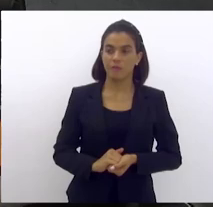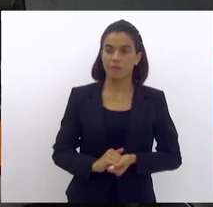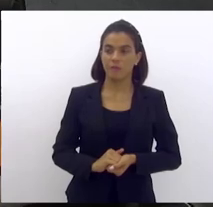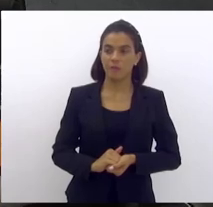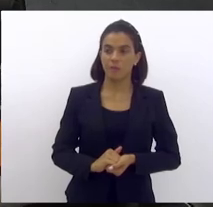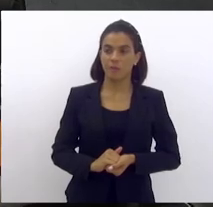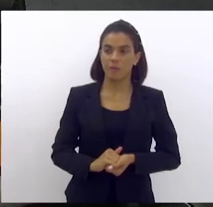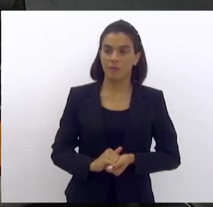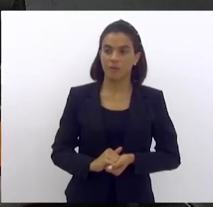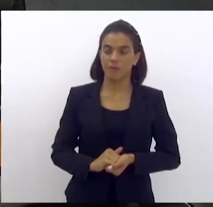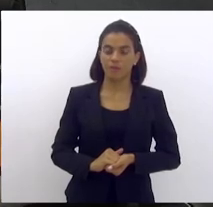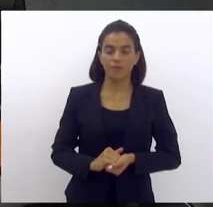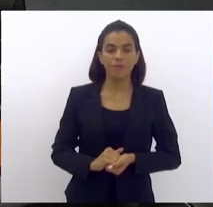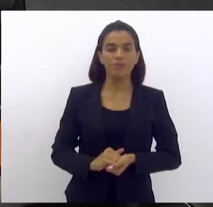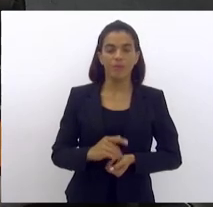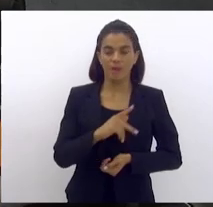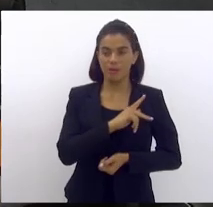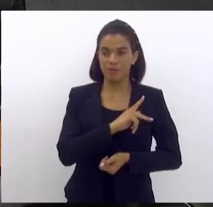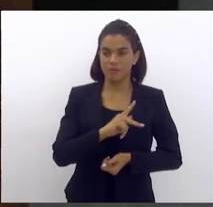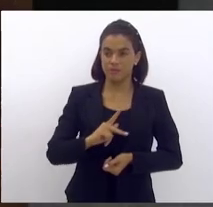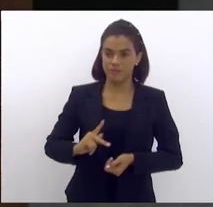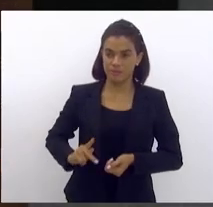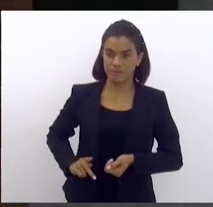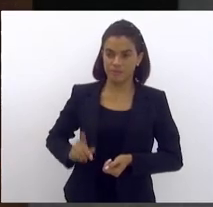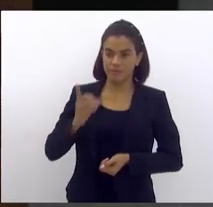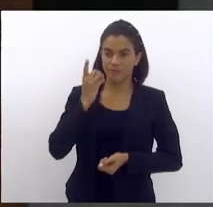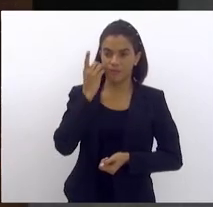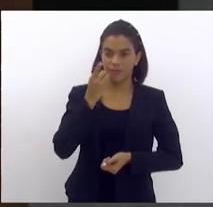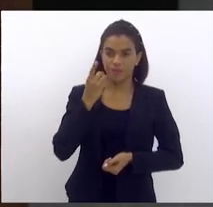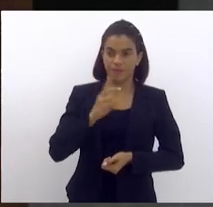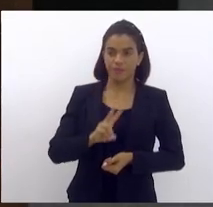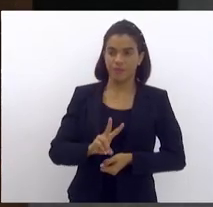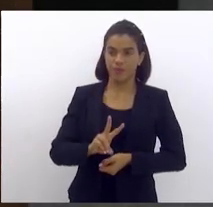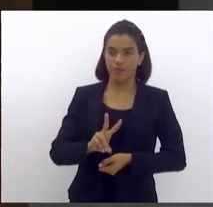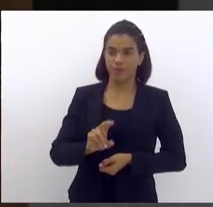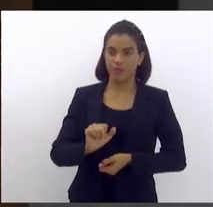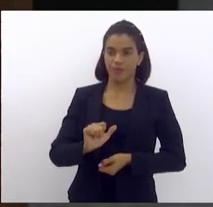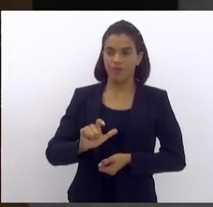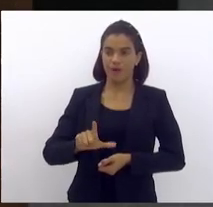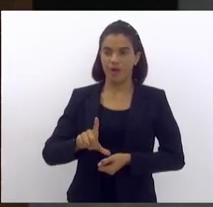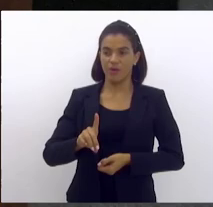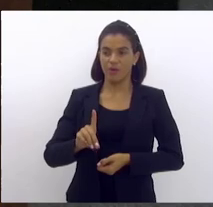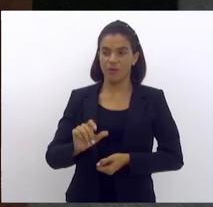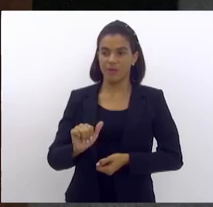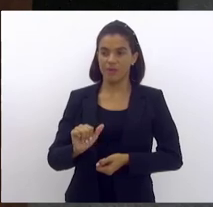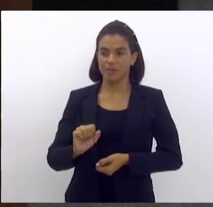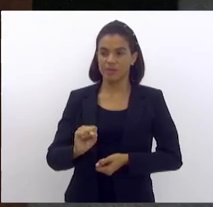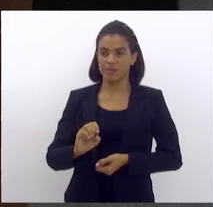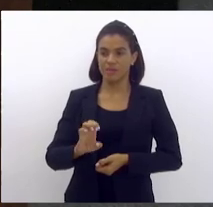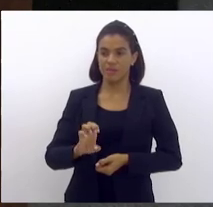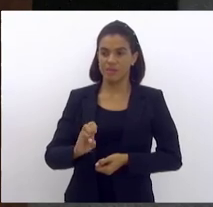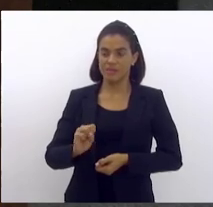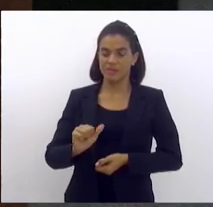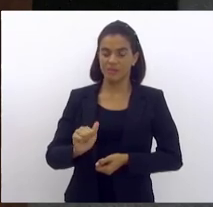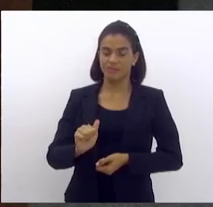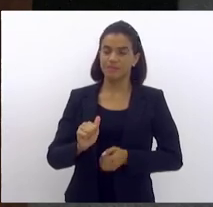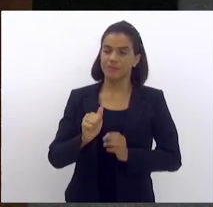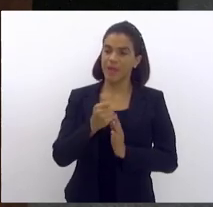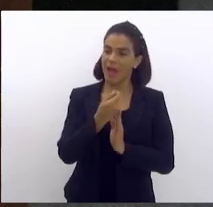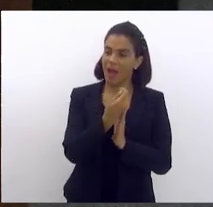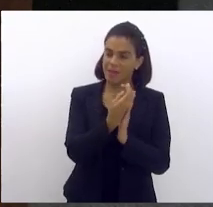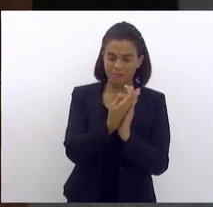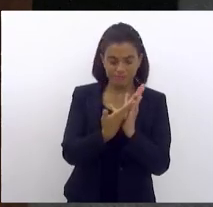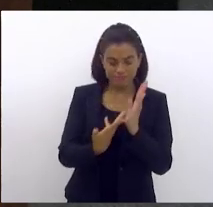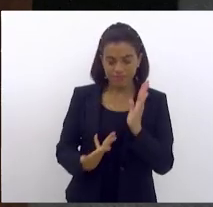anterior senhor presidente Deputado Val da seasa a ata reflete com exatidão o